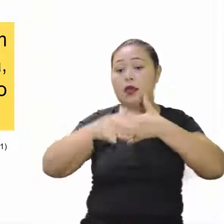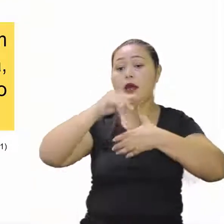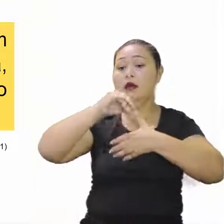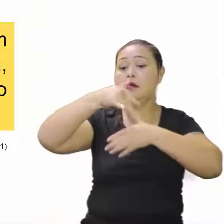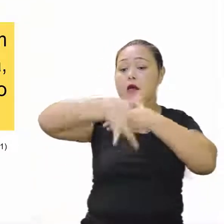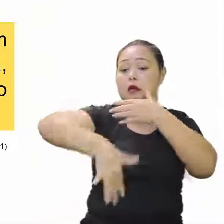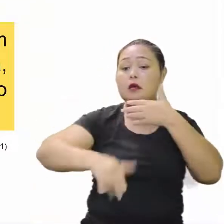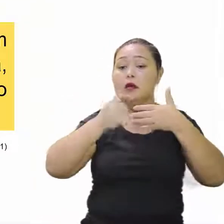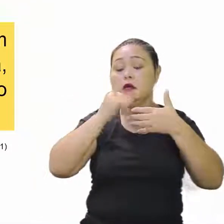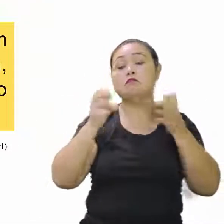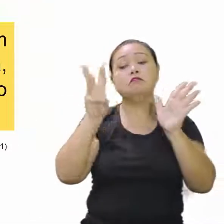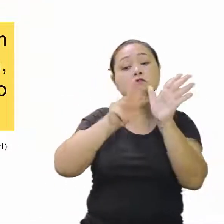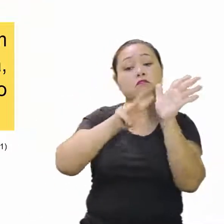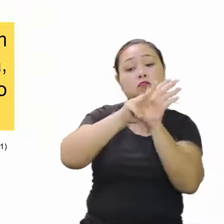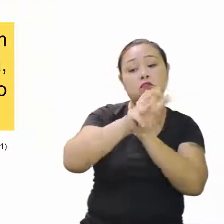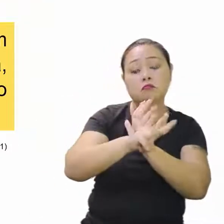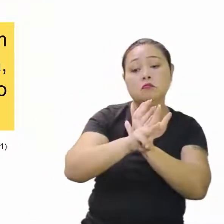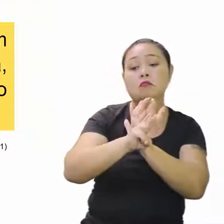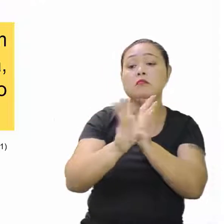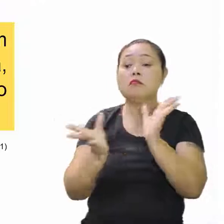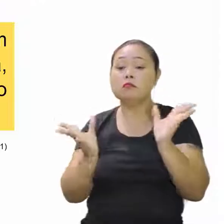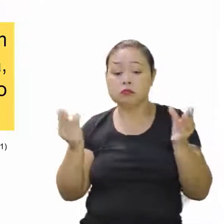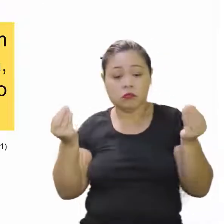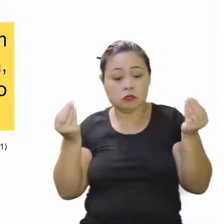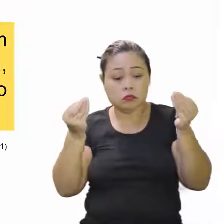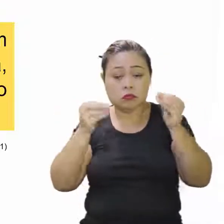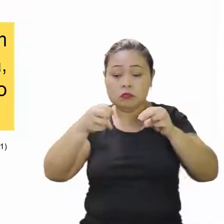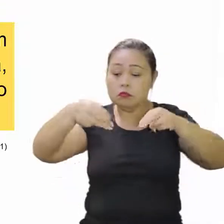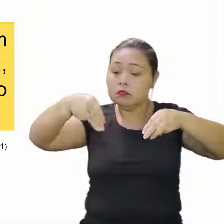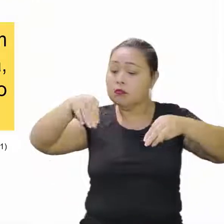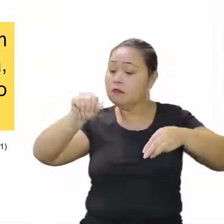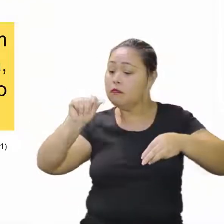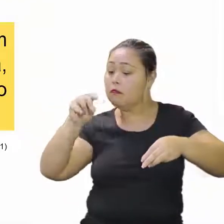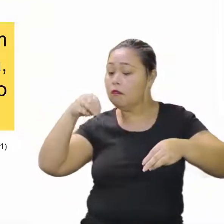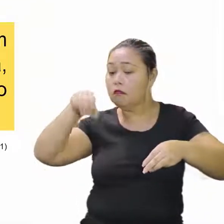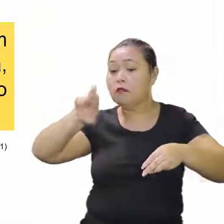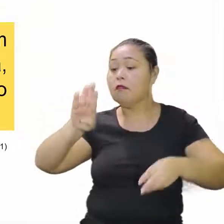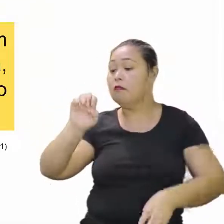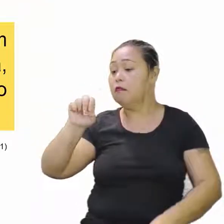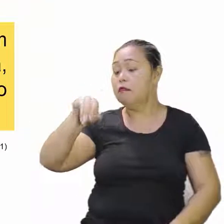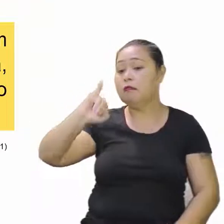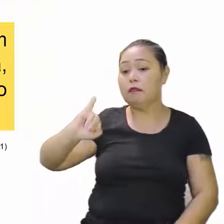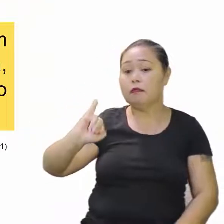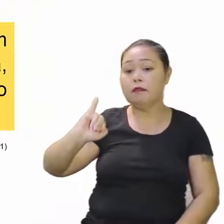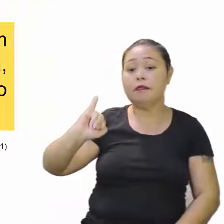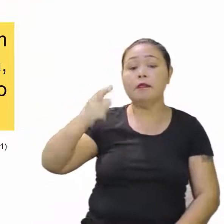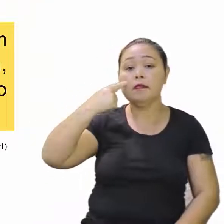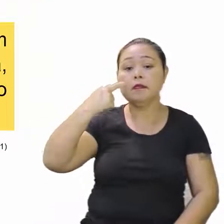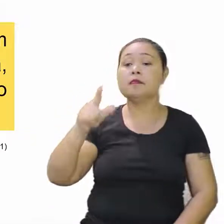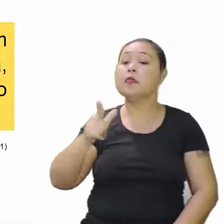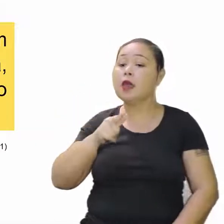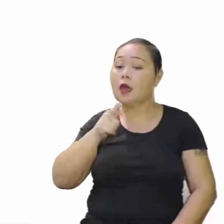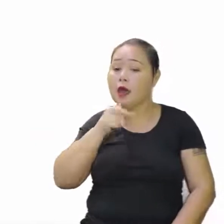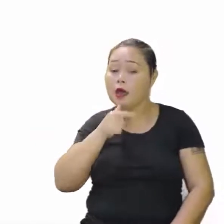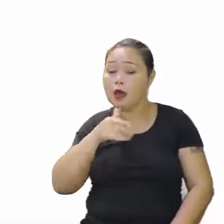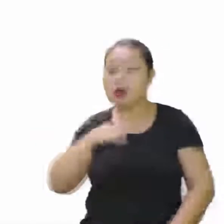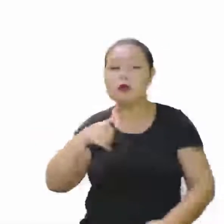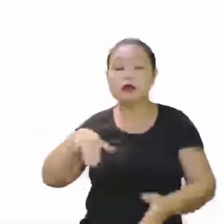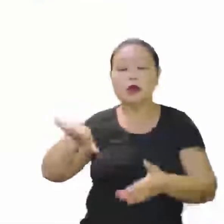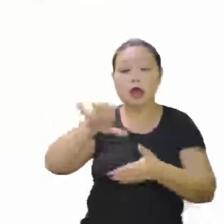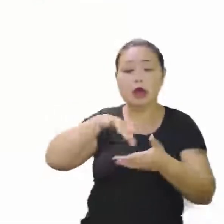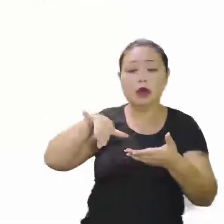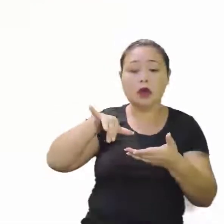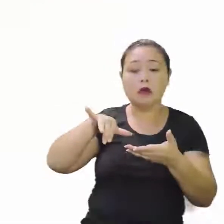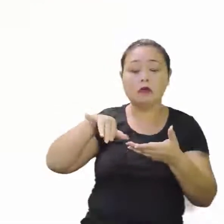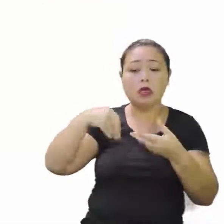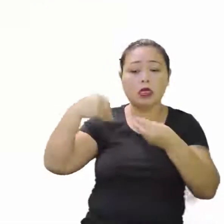E o rio Madeira é formado pelo Mamoré e pelo Bene. Essa água barrenta que passa no Madeira